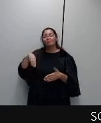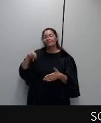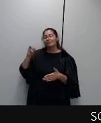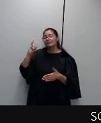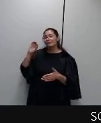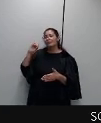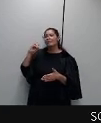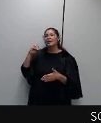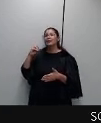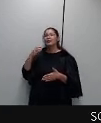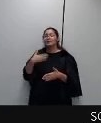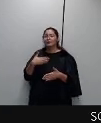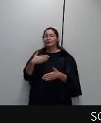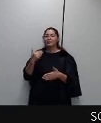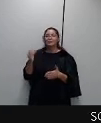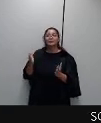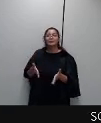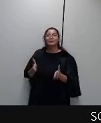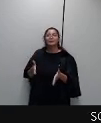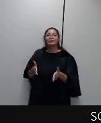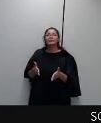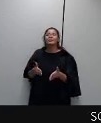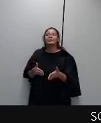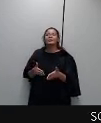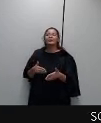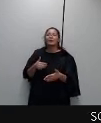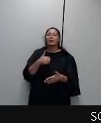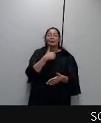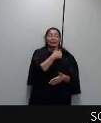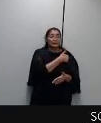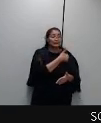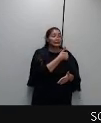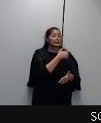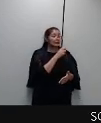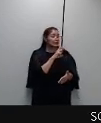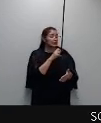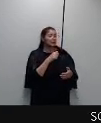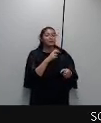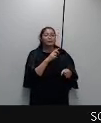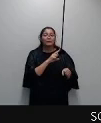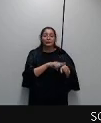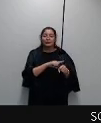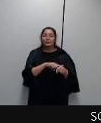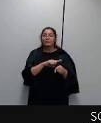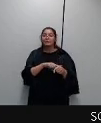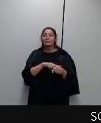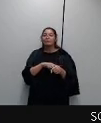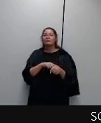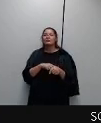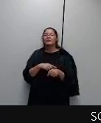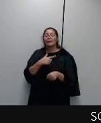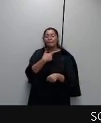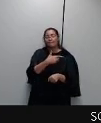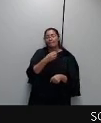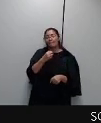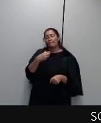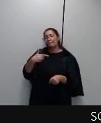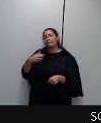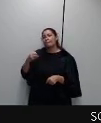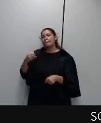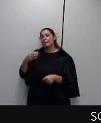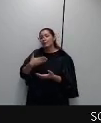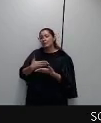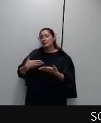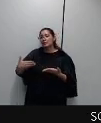da primeira turma as 14:05 do dia 26 de Maio de 2020 presentes as preces pelos ministros Napoleão